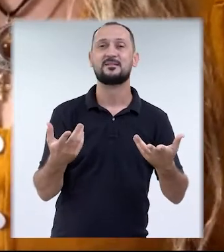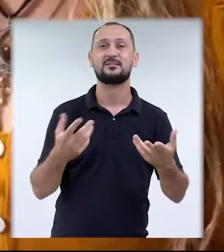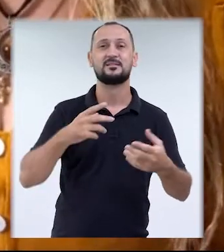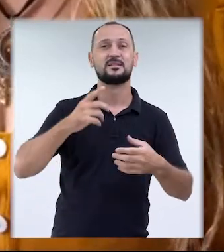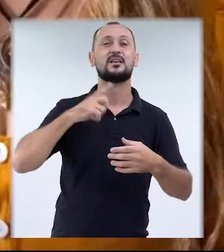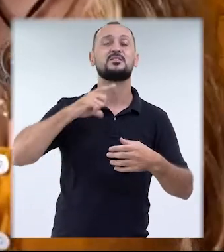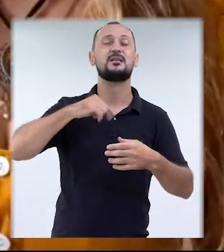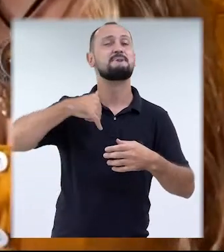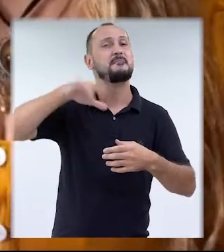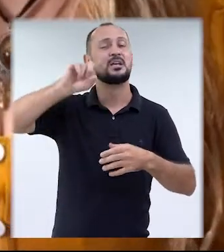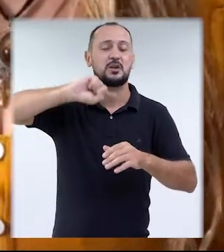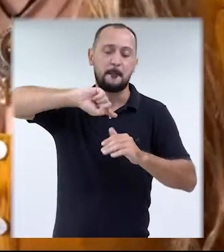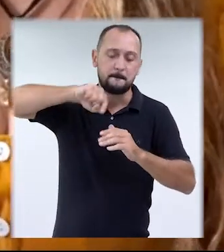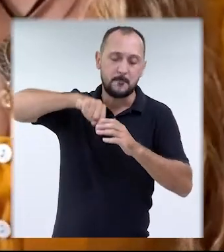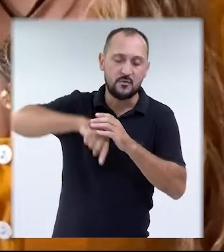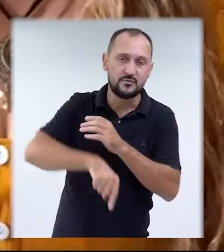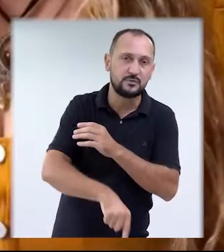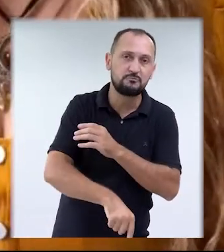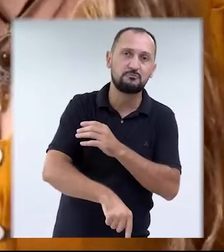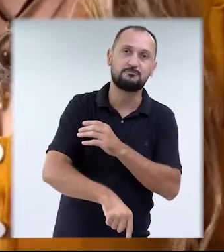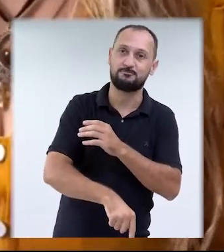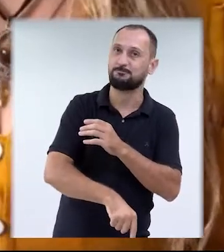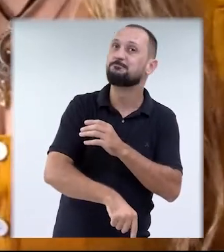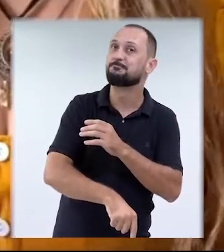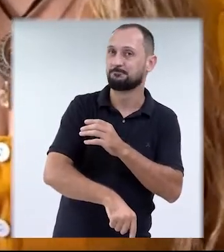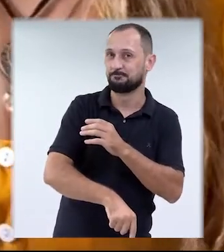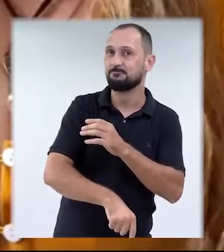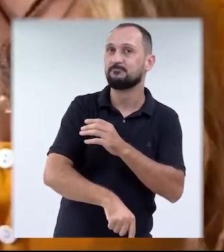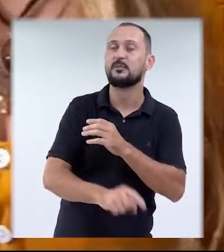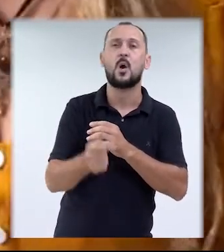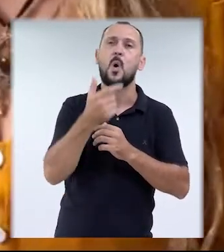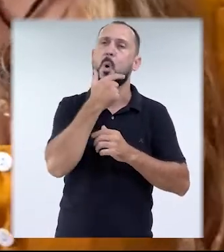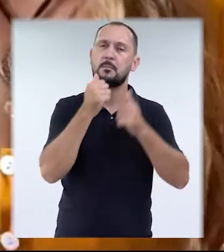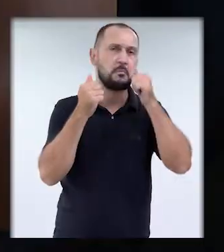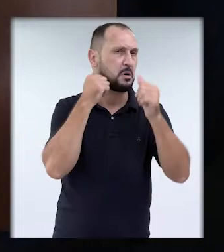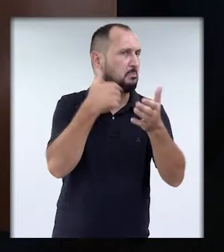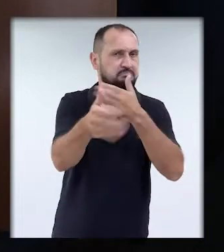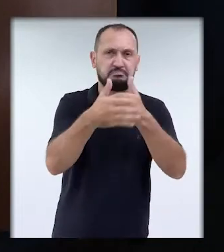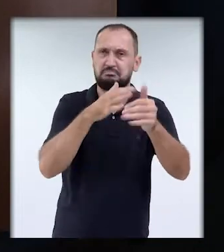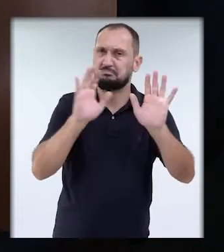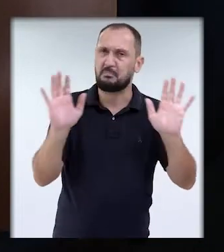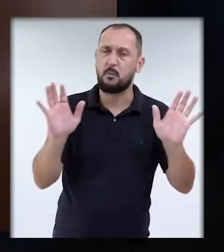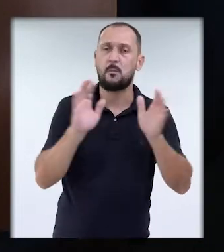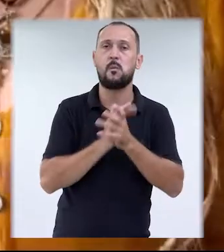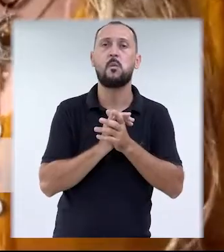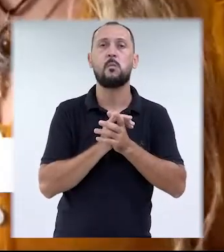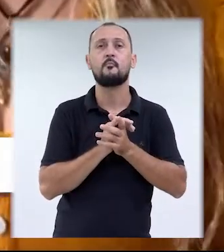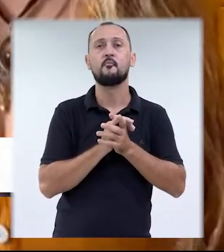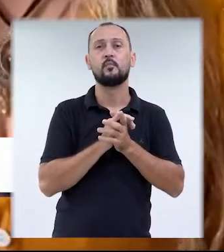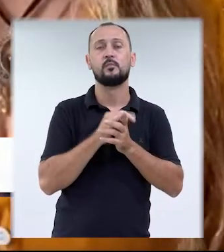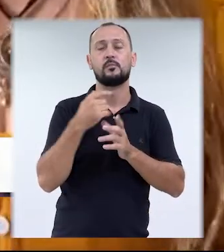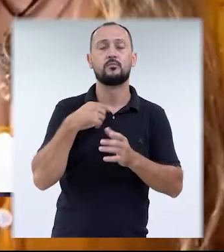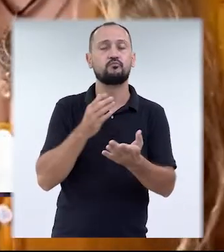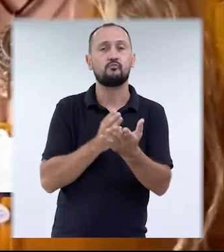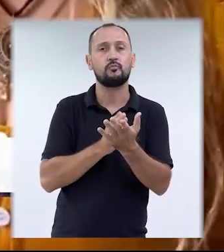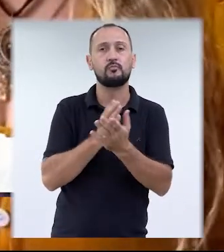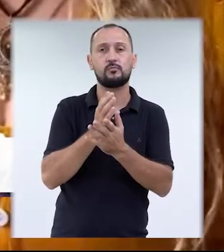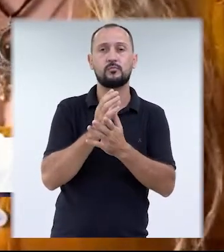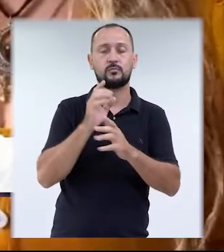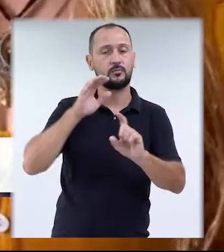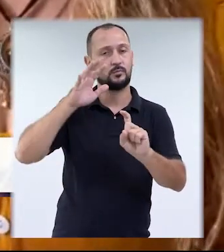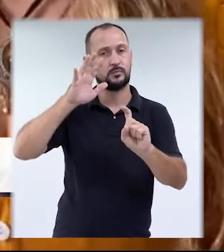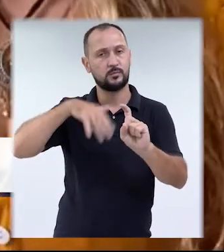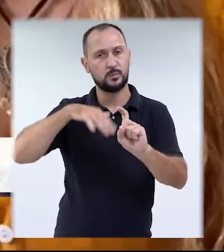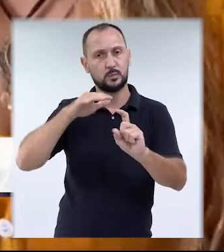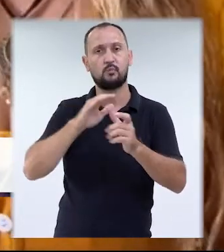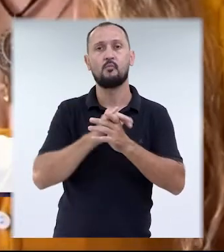da nossa profundidade, né, tanto como homens ou mulheres. E esse livro foi um livro que eu me